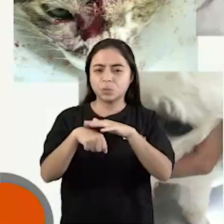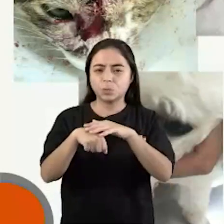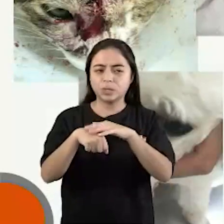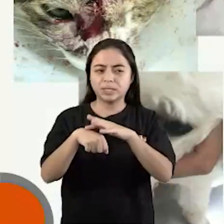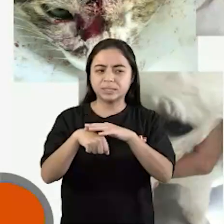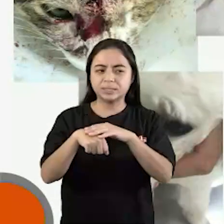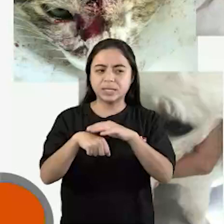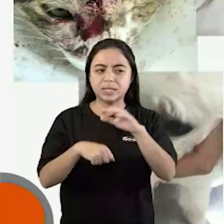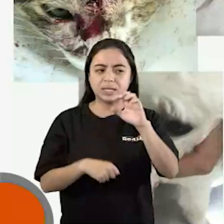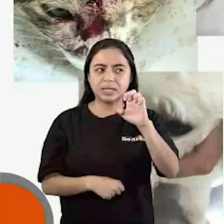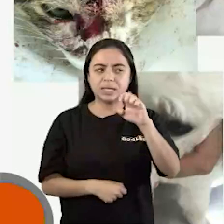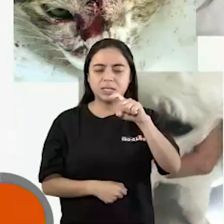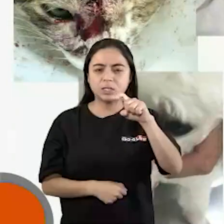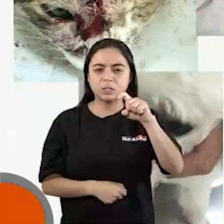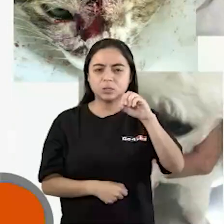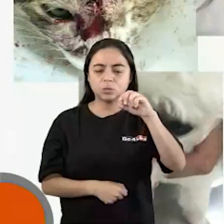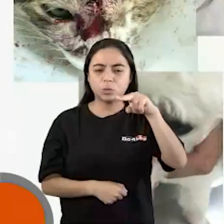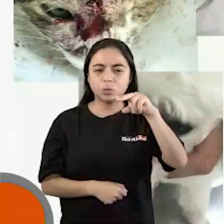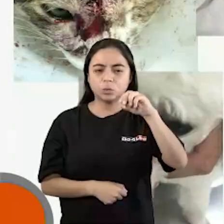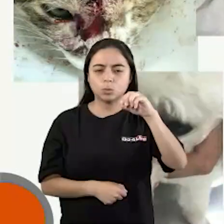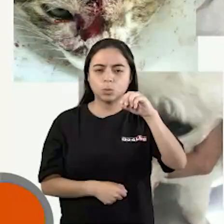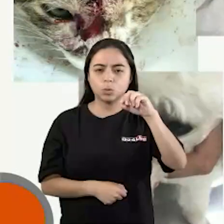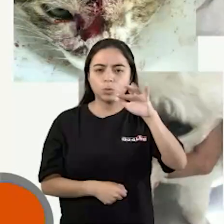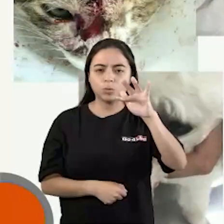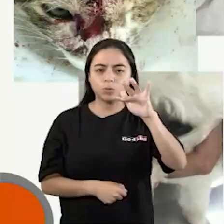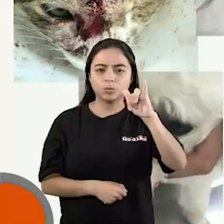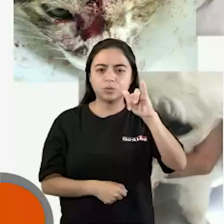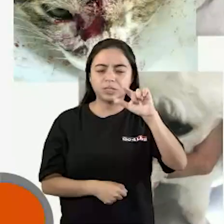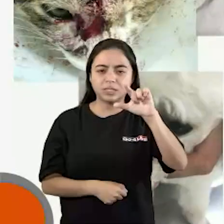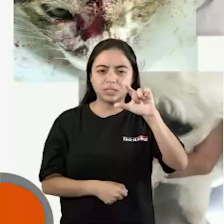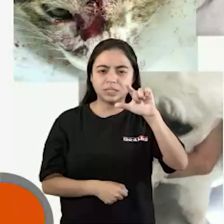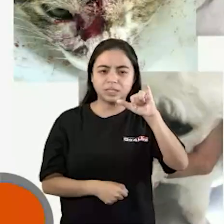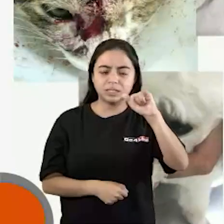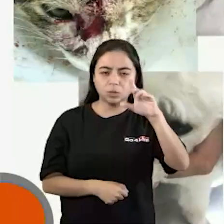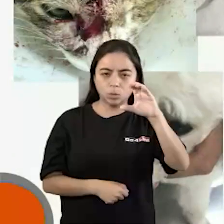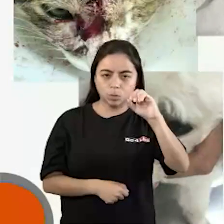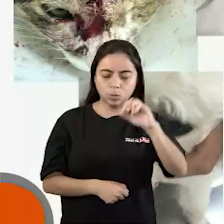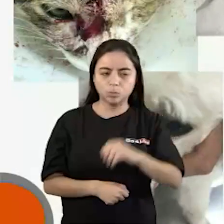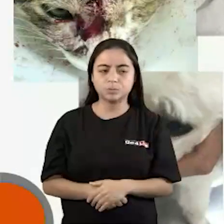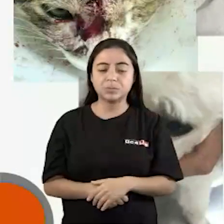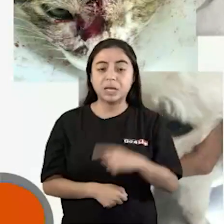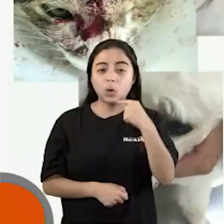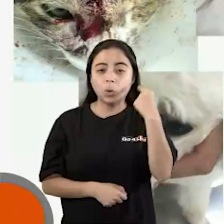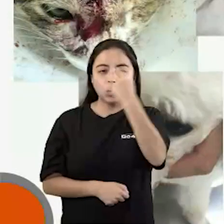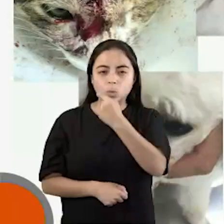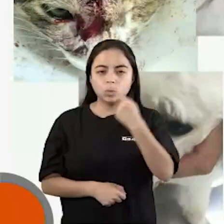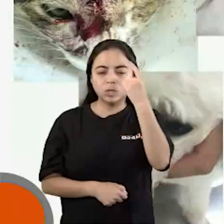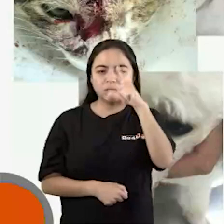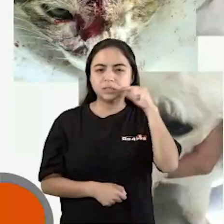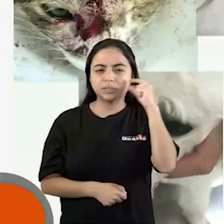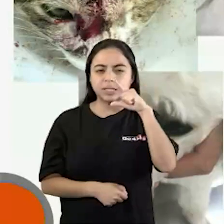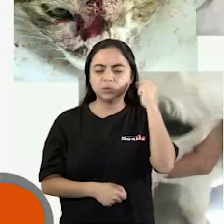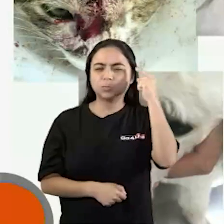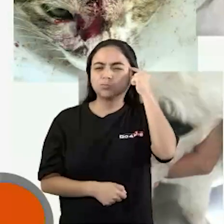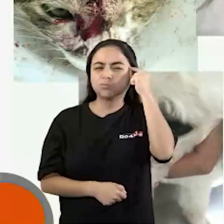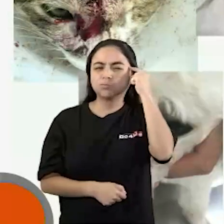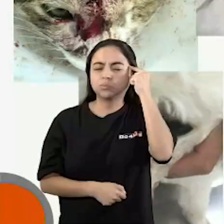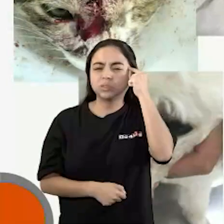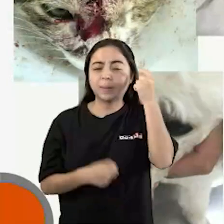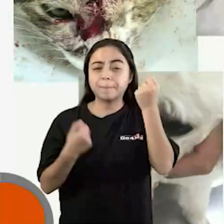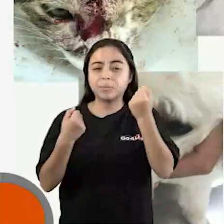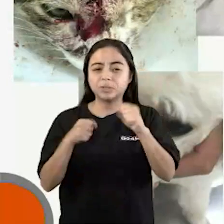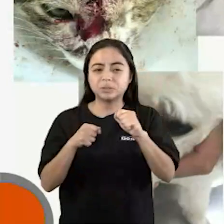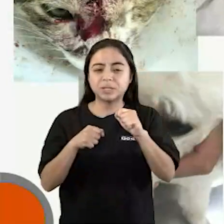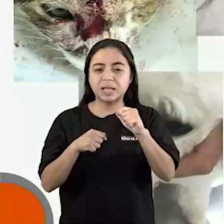complexo eosinofílico. Nós temos uma doença eosinofílica. Lembrando que o eosinófilo em face de gato nos faz pensar na possibilidade de